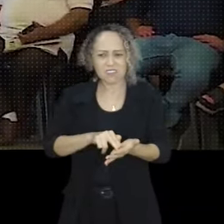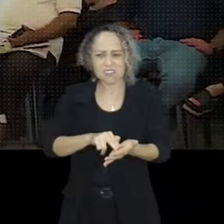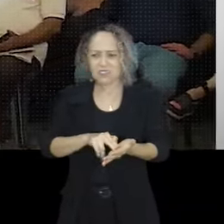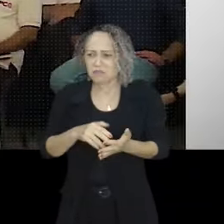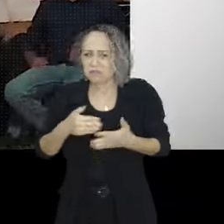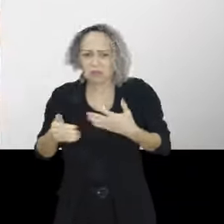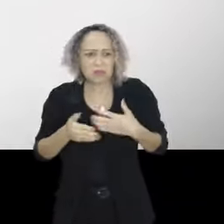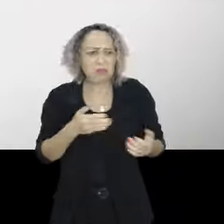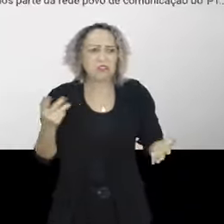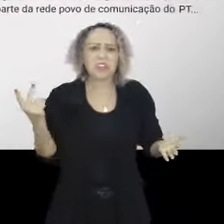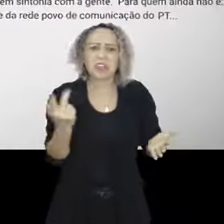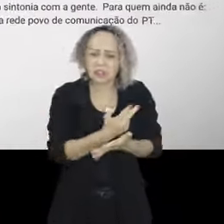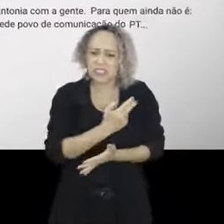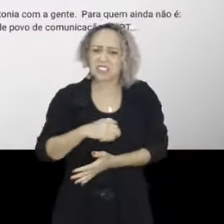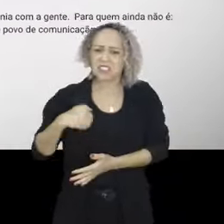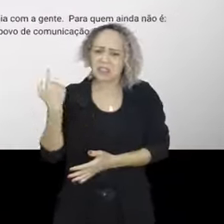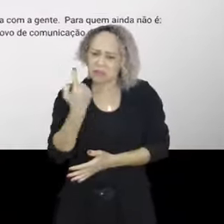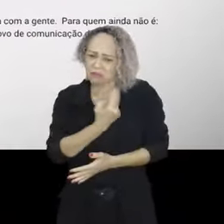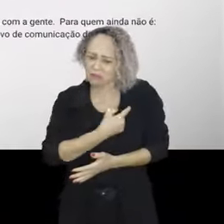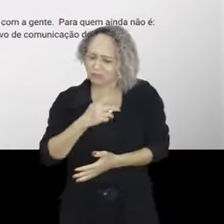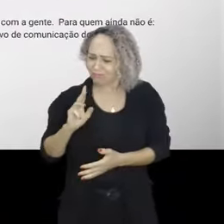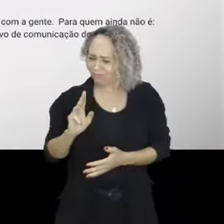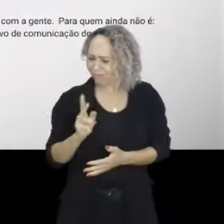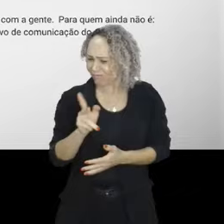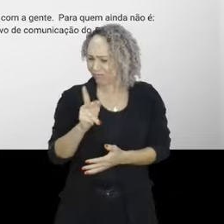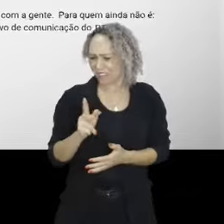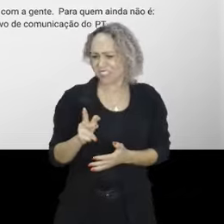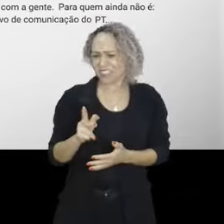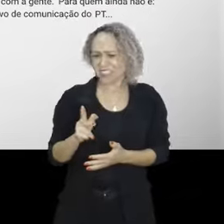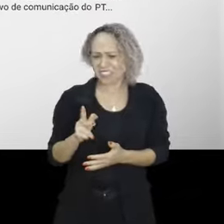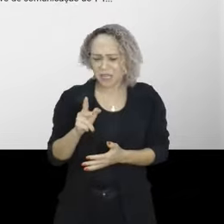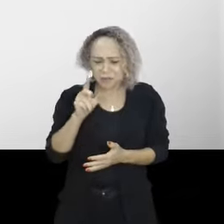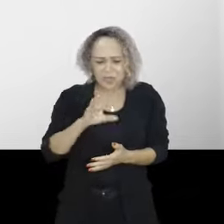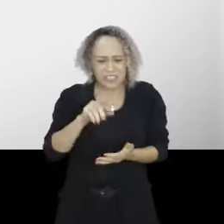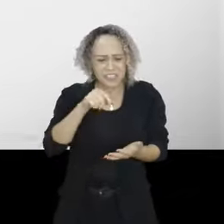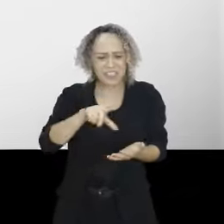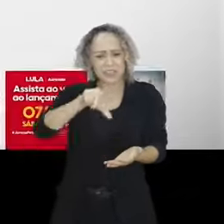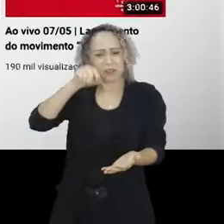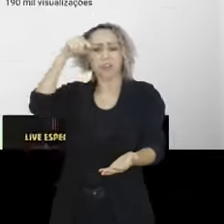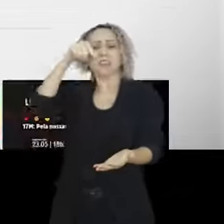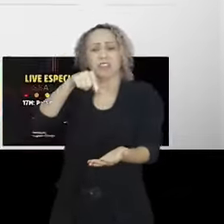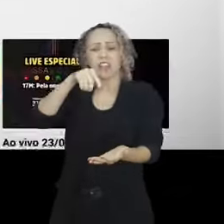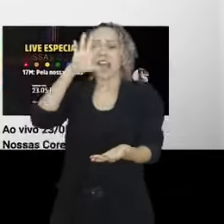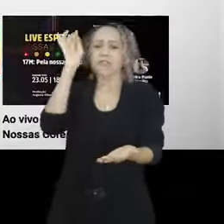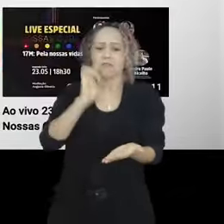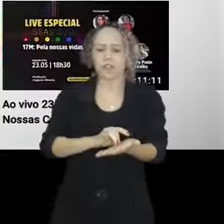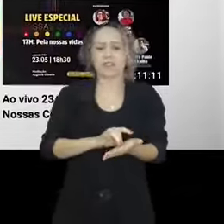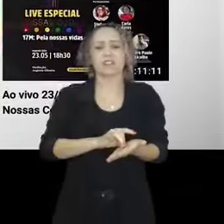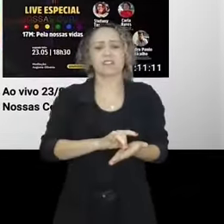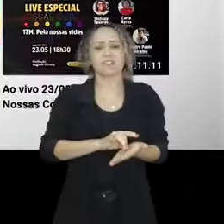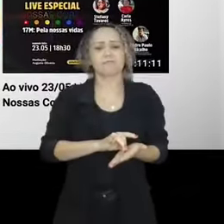a situação, a gente sempre toma partido da verdade.